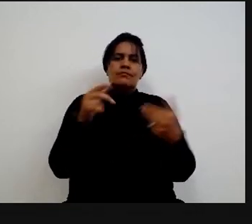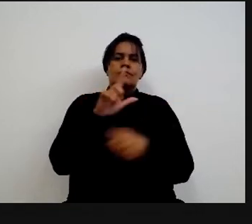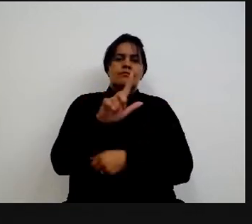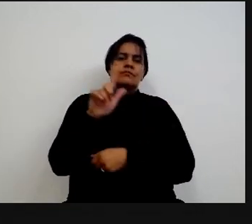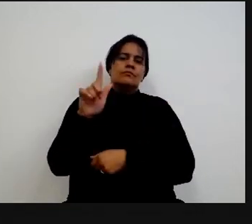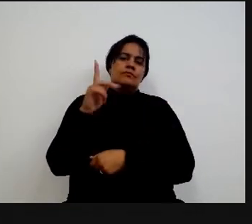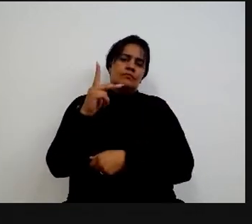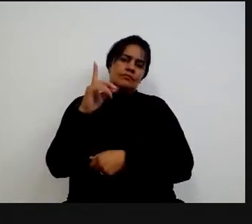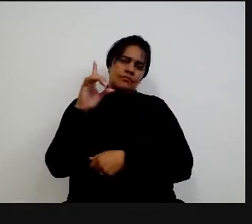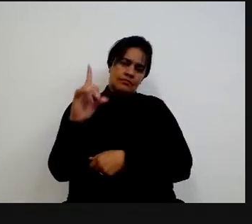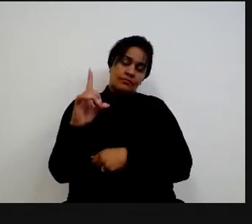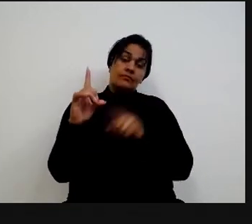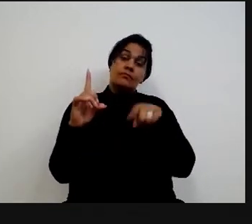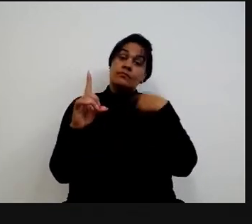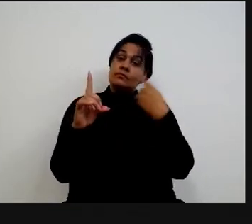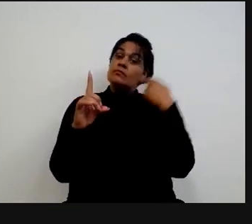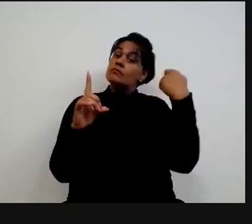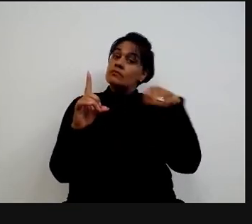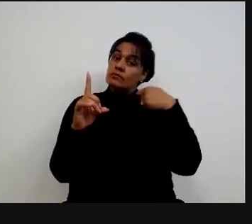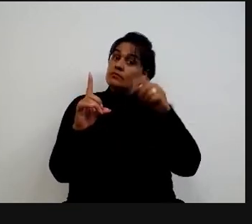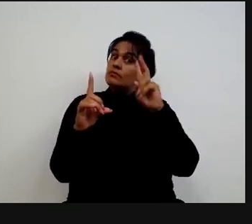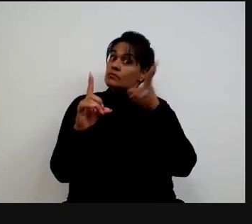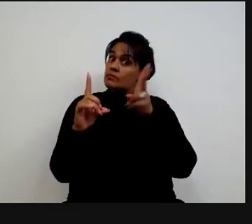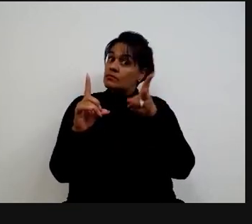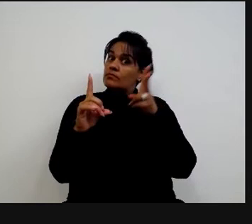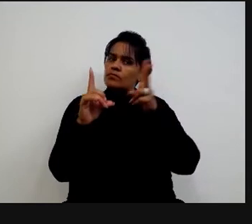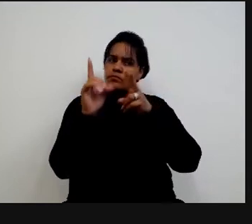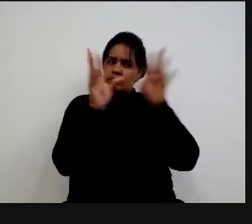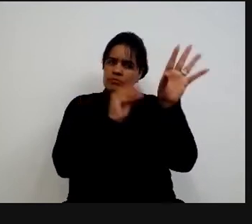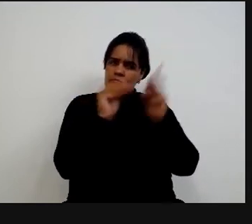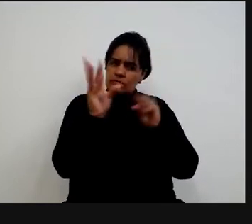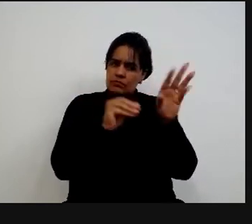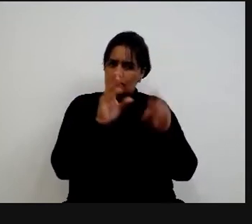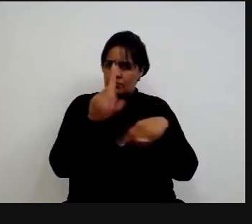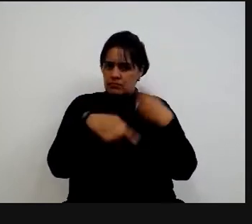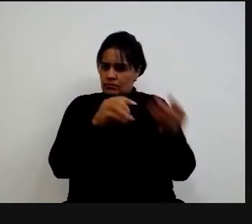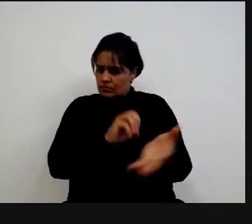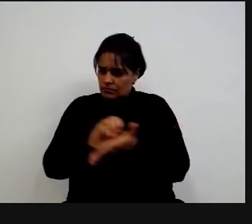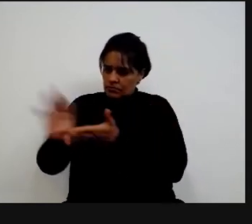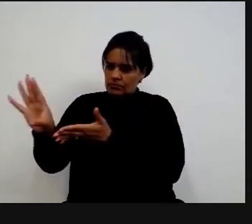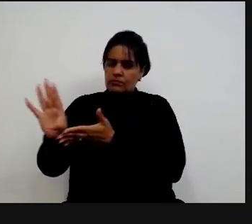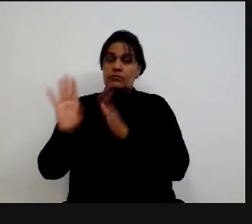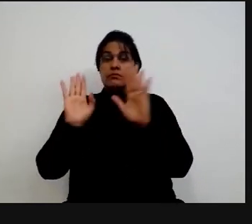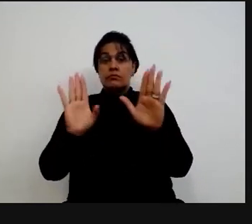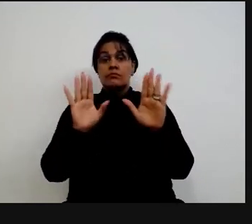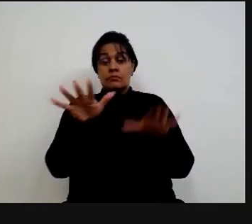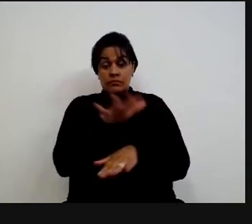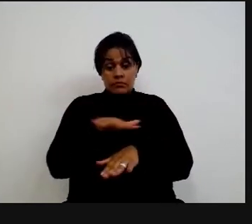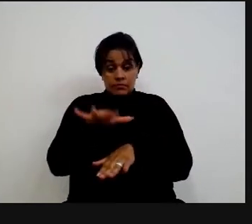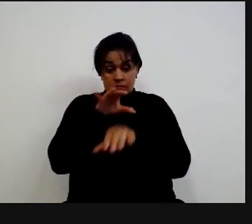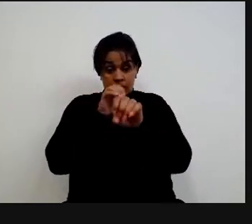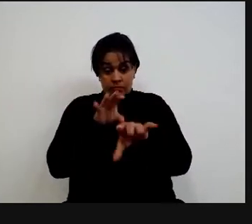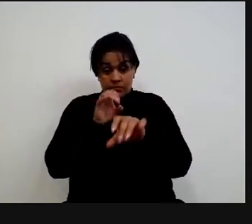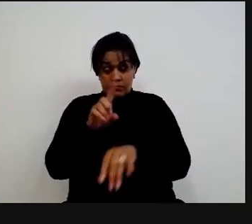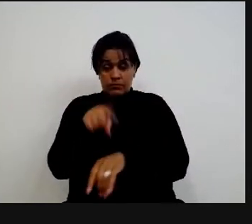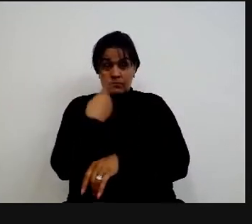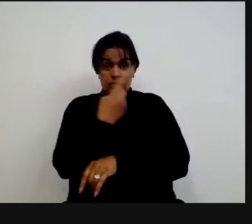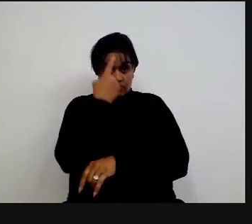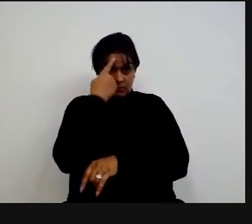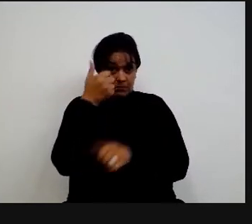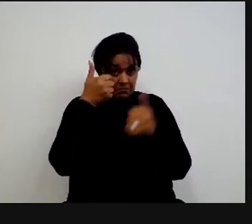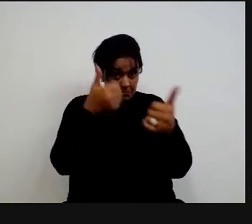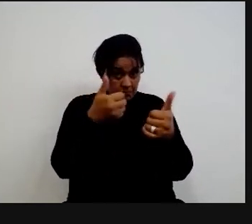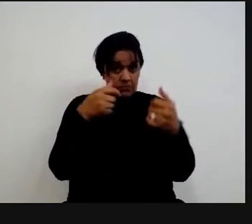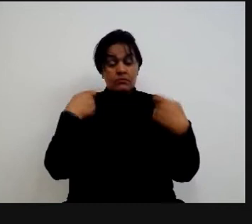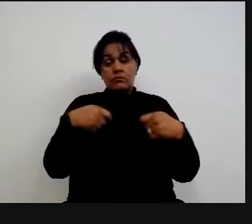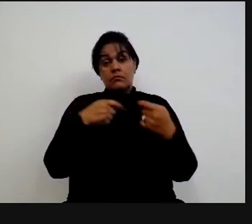gente precisa depois reportar e evidenciar isso. Então a gente precisa, para além da educação, pensar em como que a gente evidencia, né,